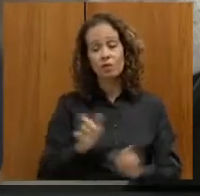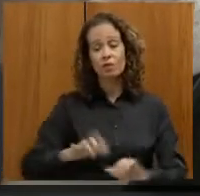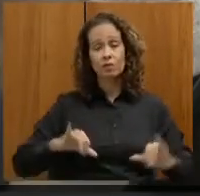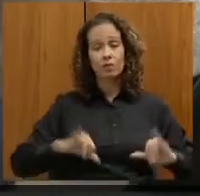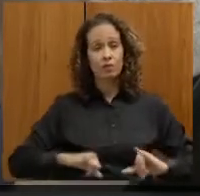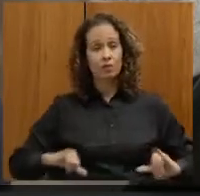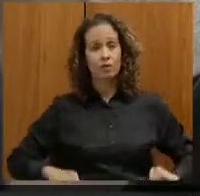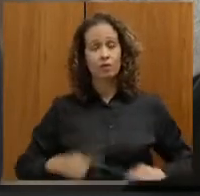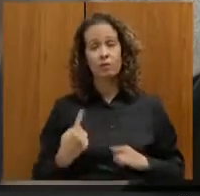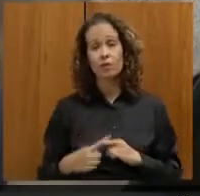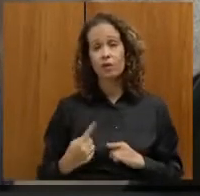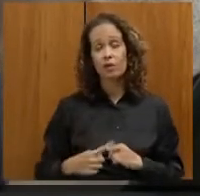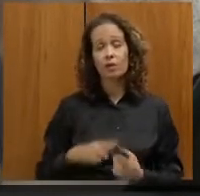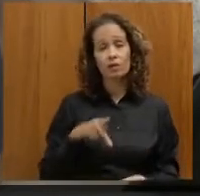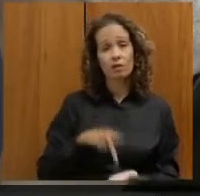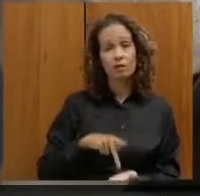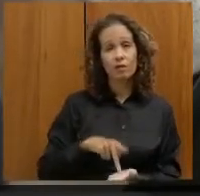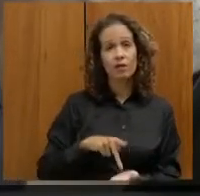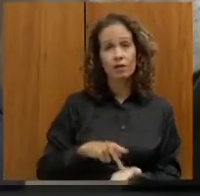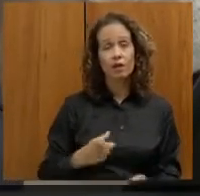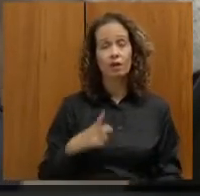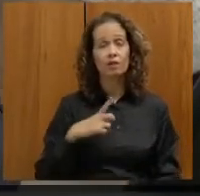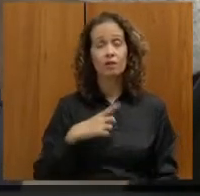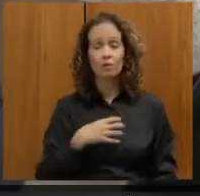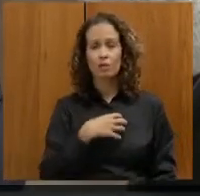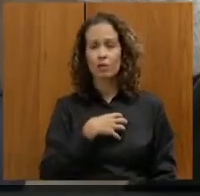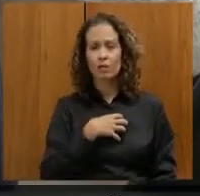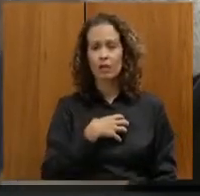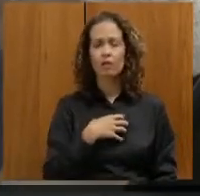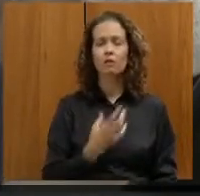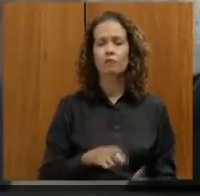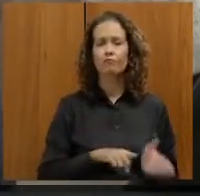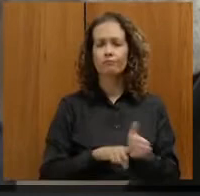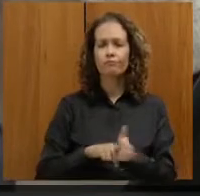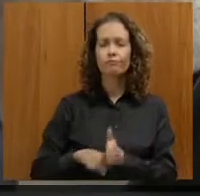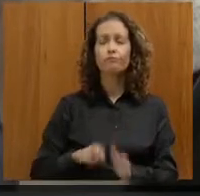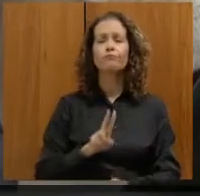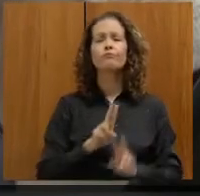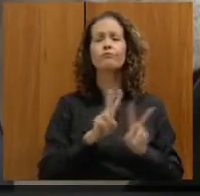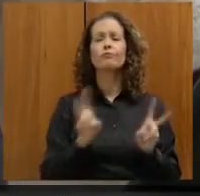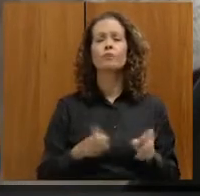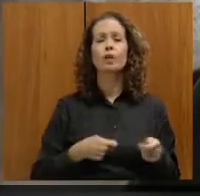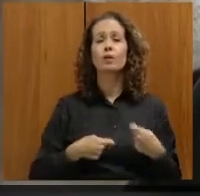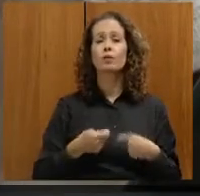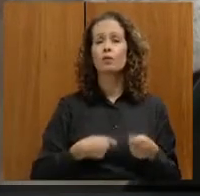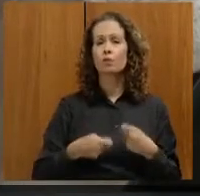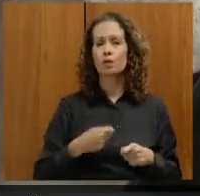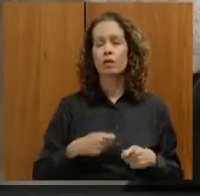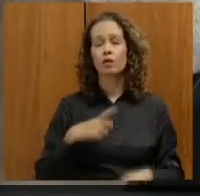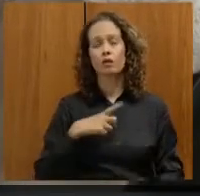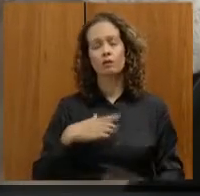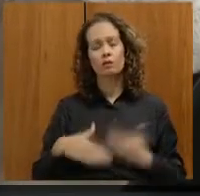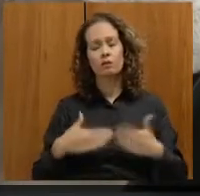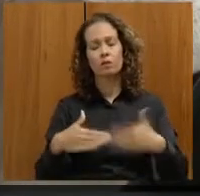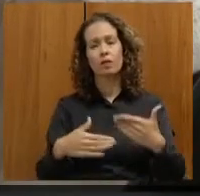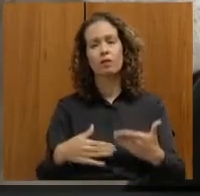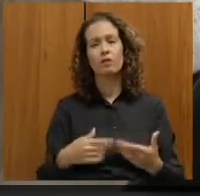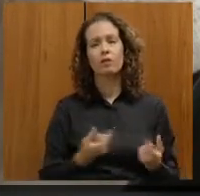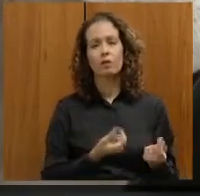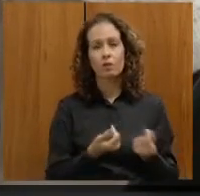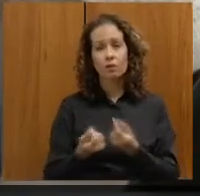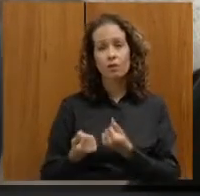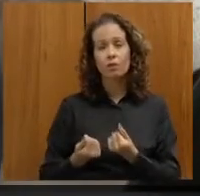na verdade nós estamos tratando de uma ciência que chama economia e tem desenvolvimento econômico mas tem que haver Desenvolvimento